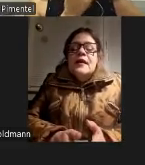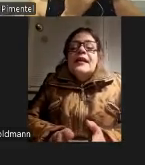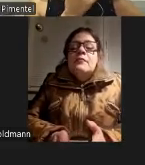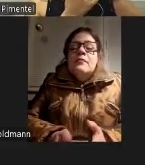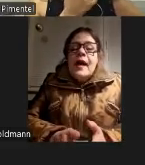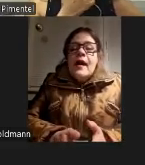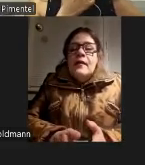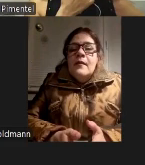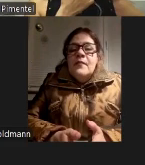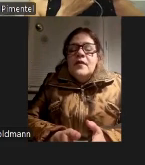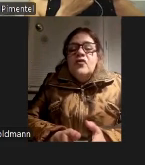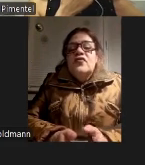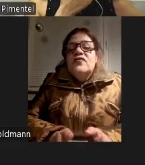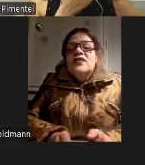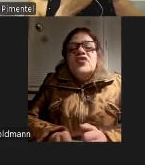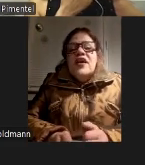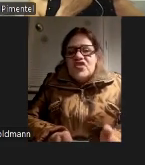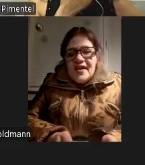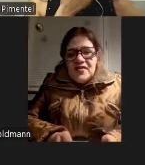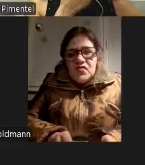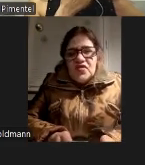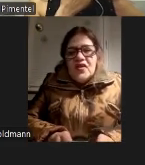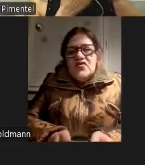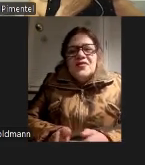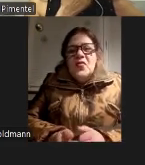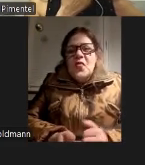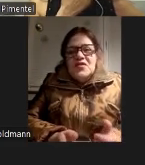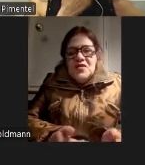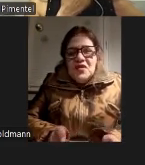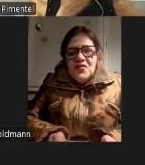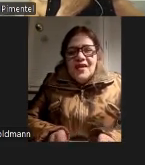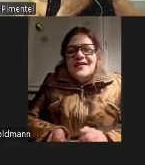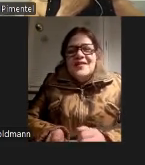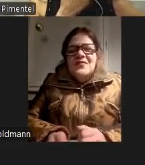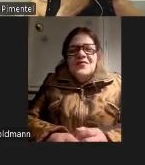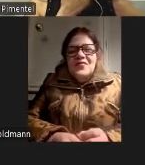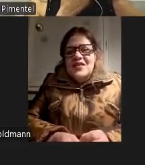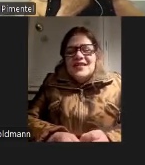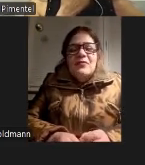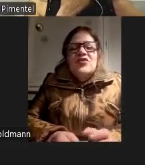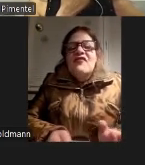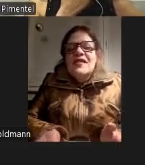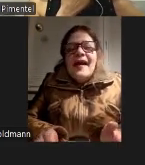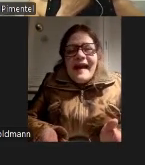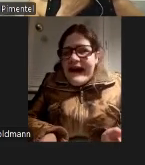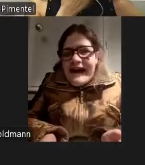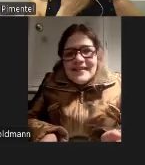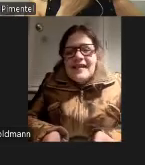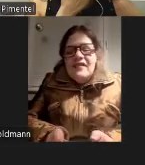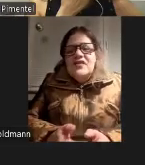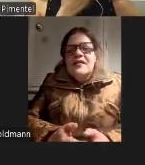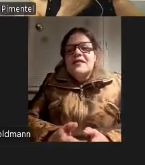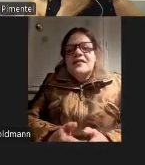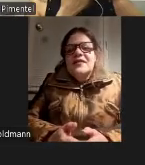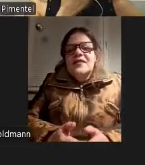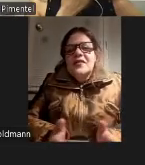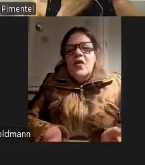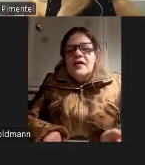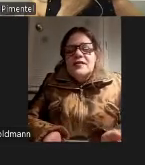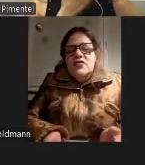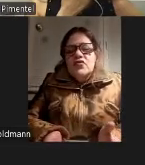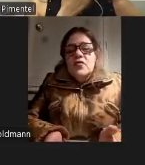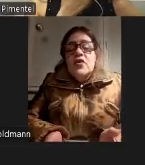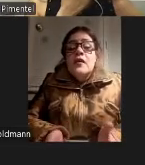assim, limpar todos esses dejetos que a gente que não coisa conseguiu, boa. né, que fizemos na vida errada, na vida Uhum,